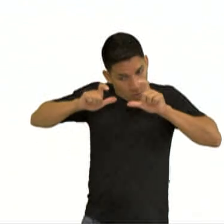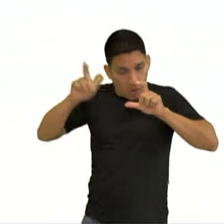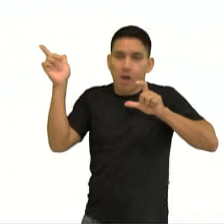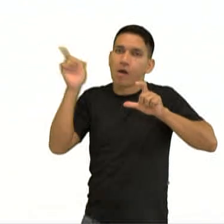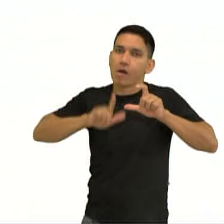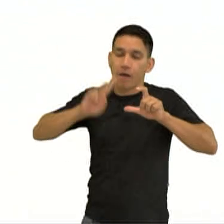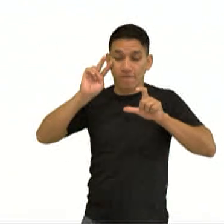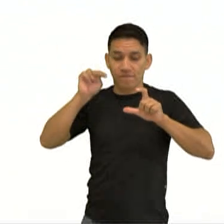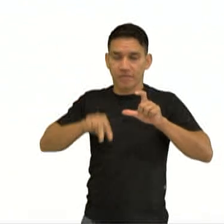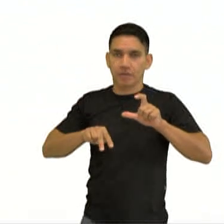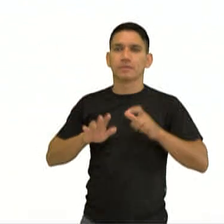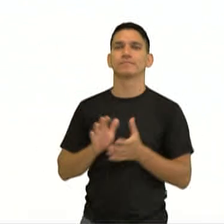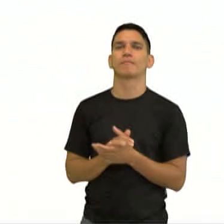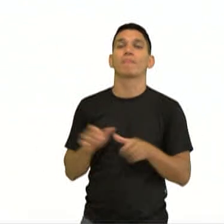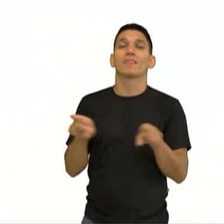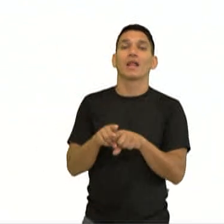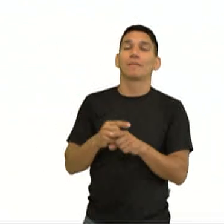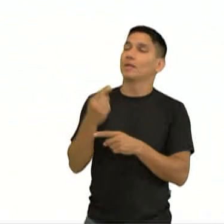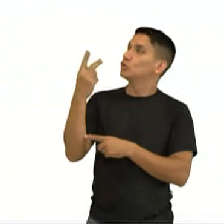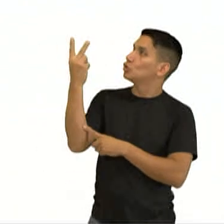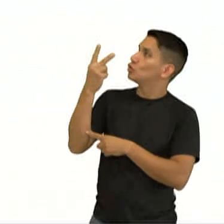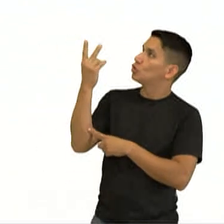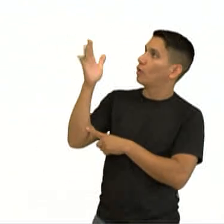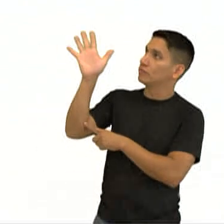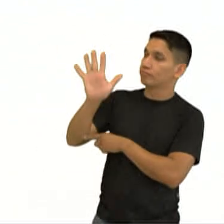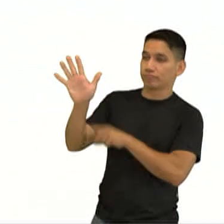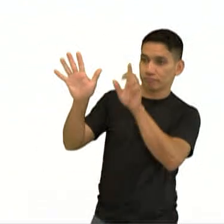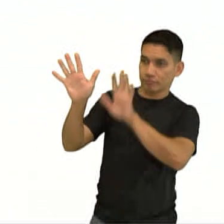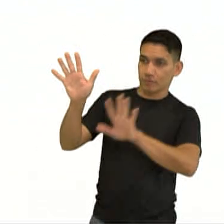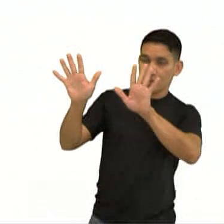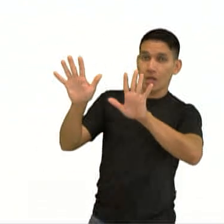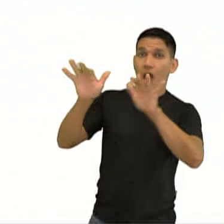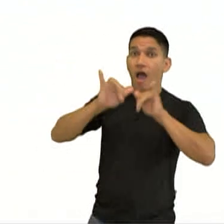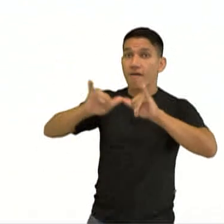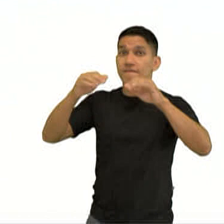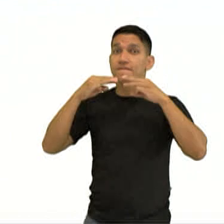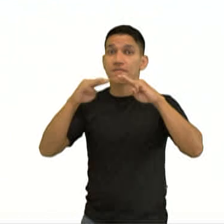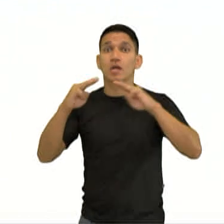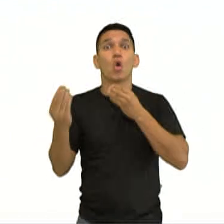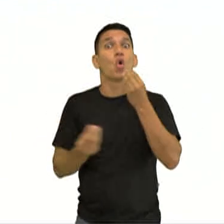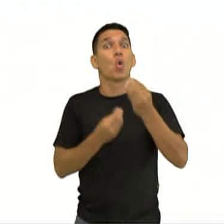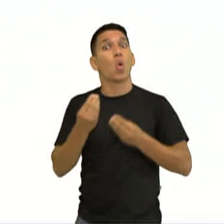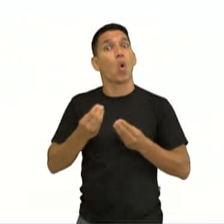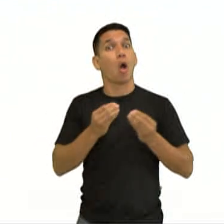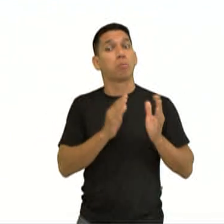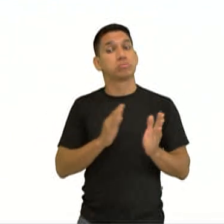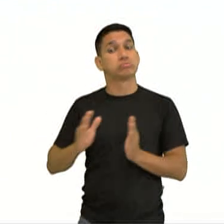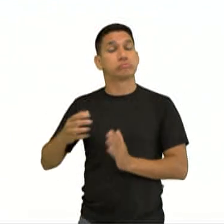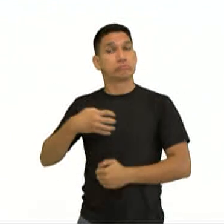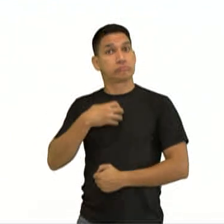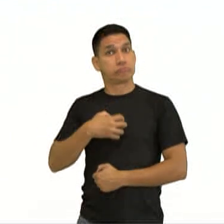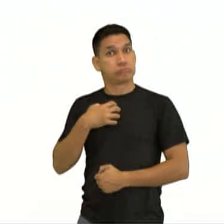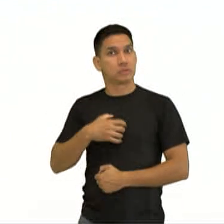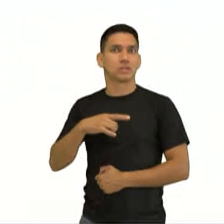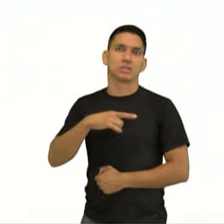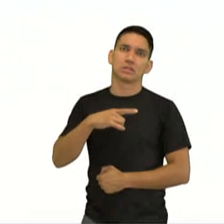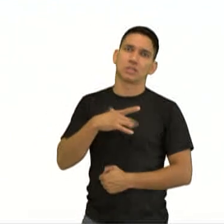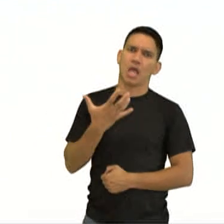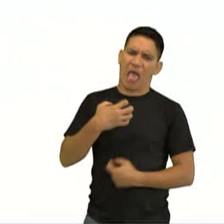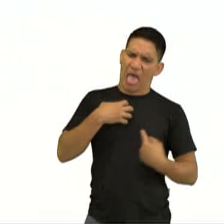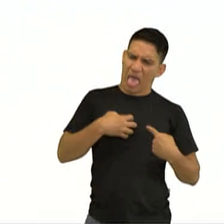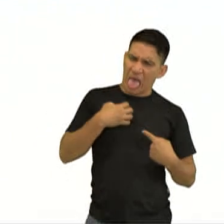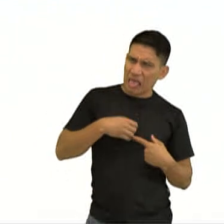temos dois cartazes de propaganda falando sobre as questões da raiva. Então, a raiva mata,